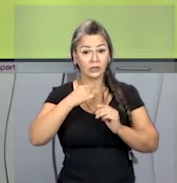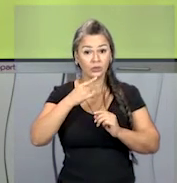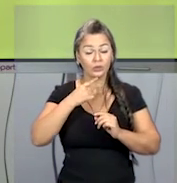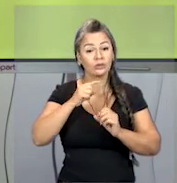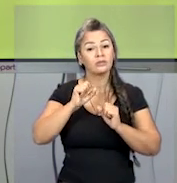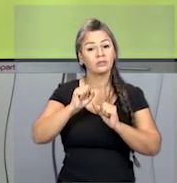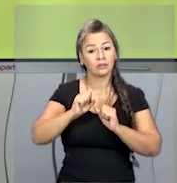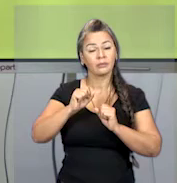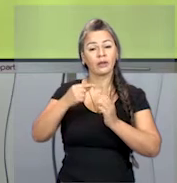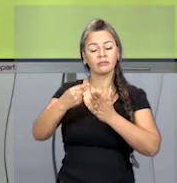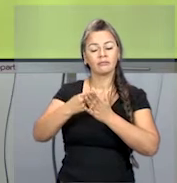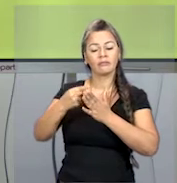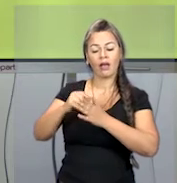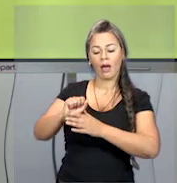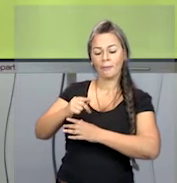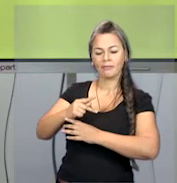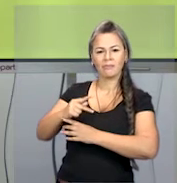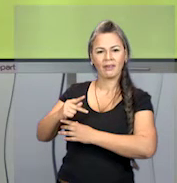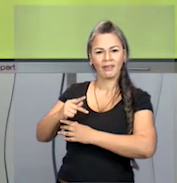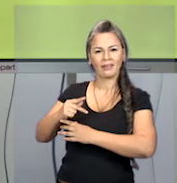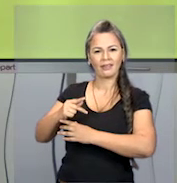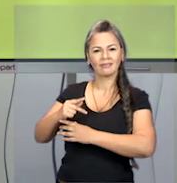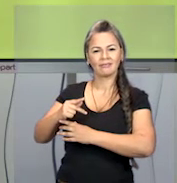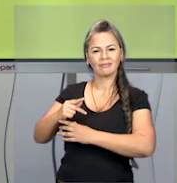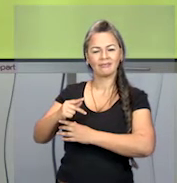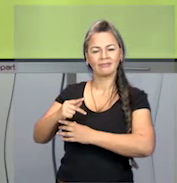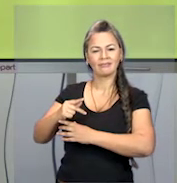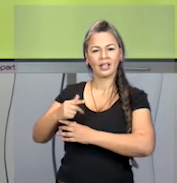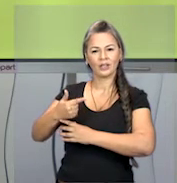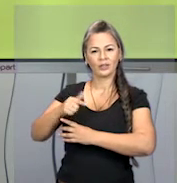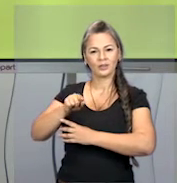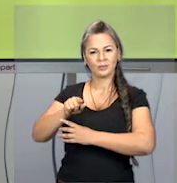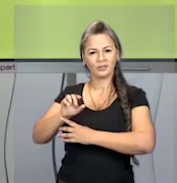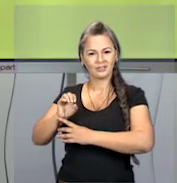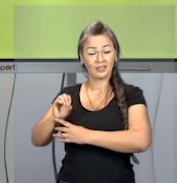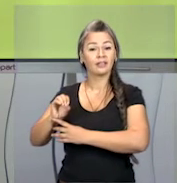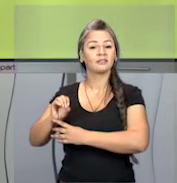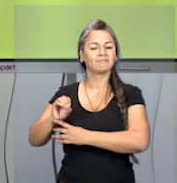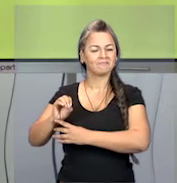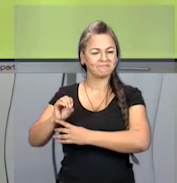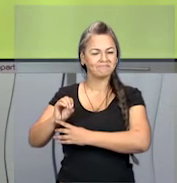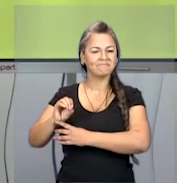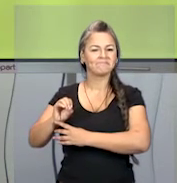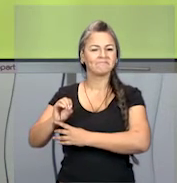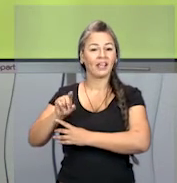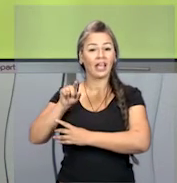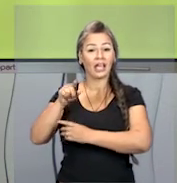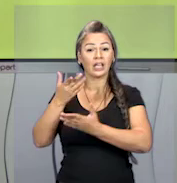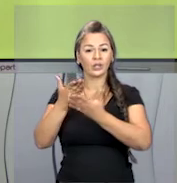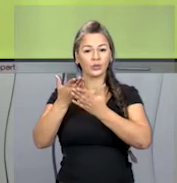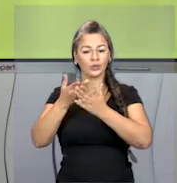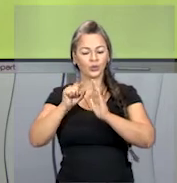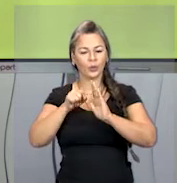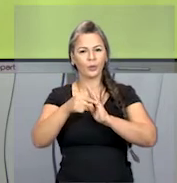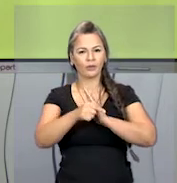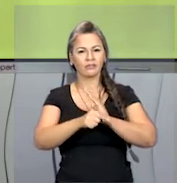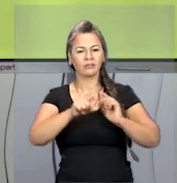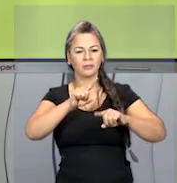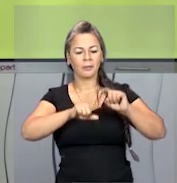professores de Sociologia no aplicativo Conexão Escola 2.0. Aprofundem ainda mais o tema